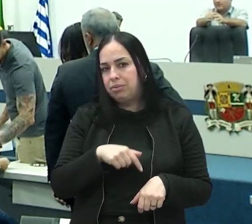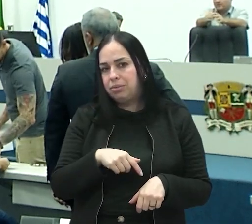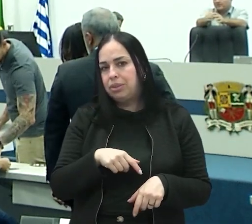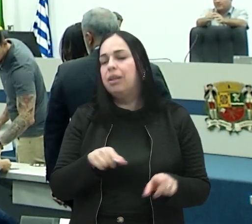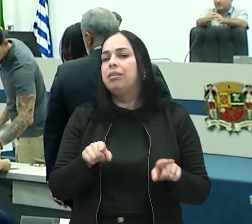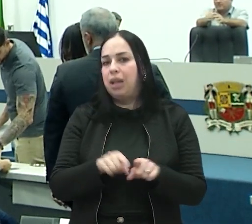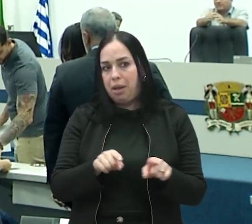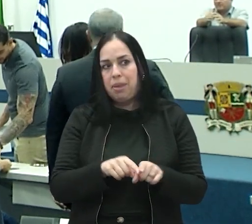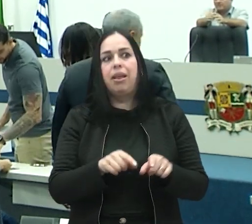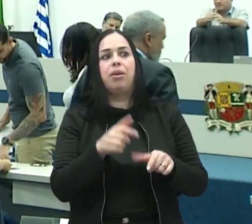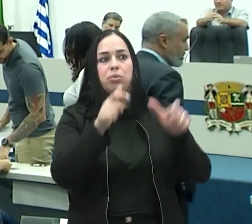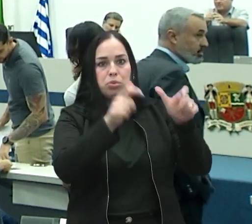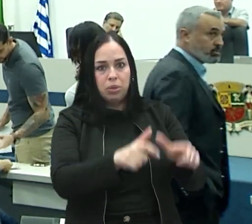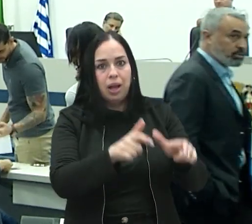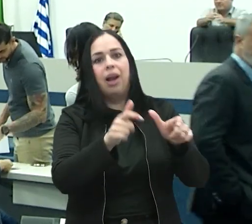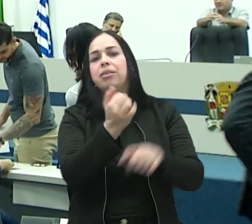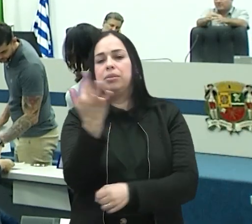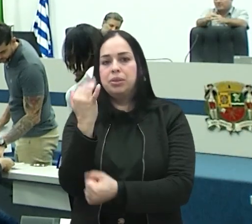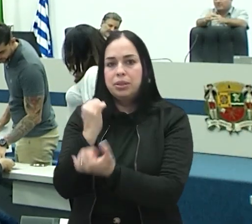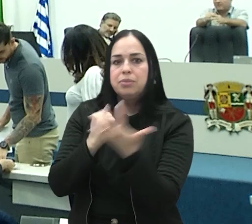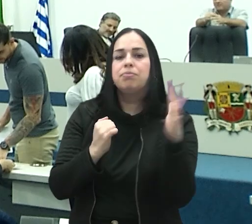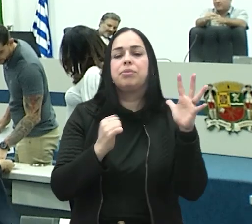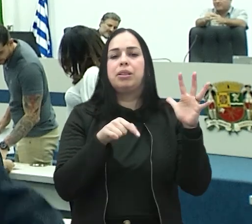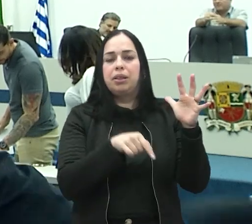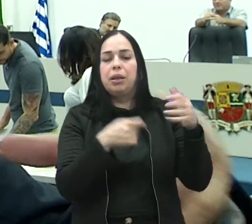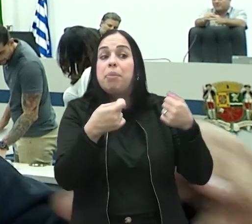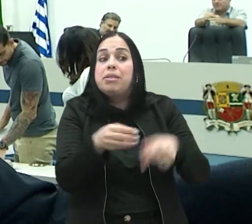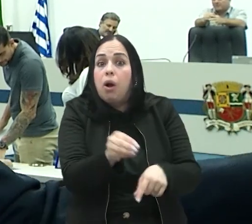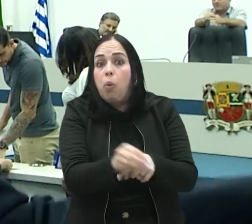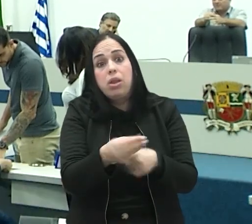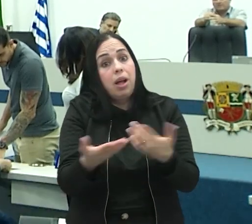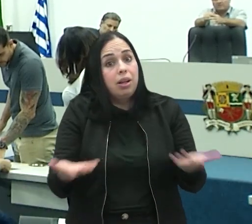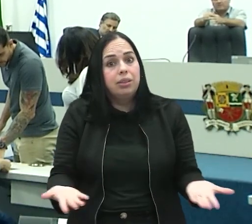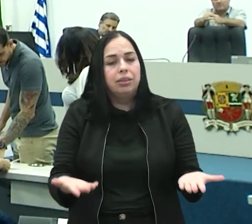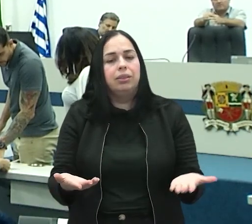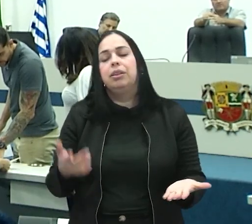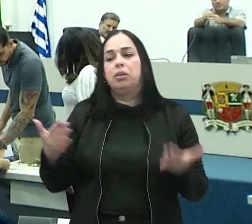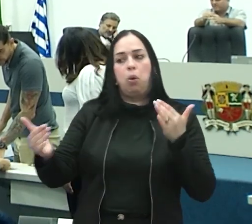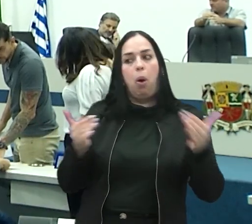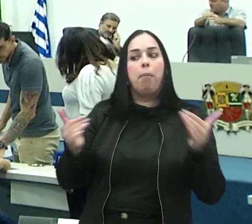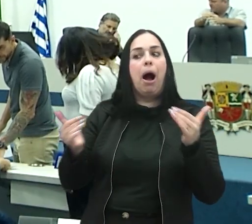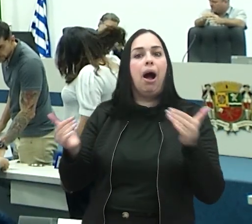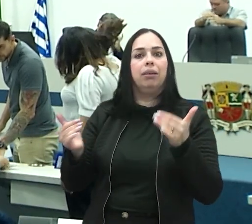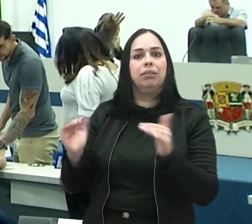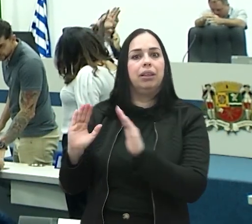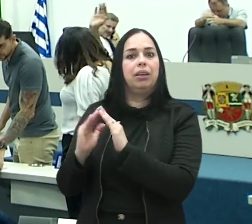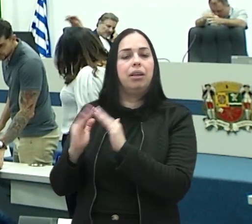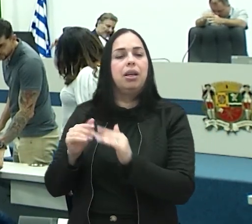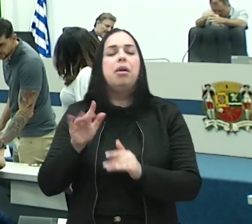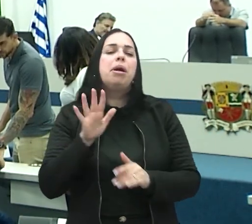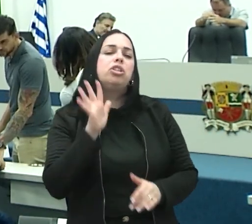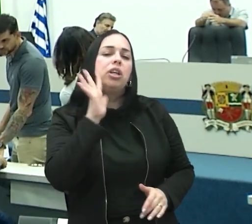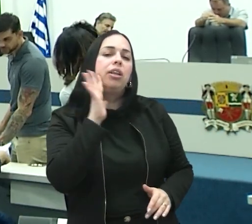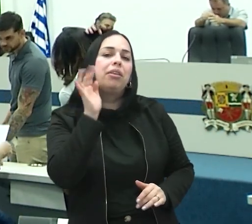recursos para aplicar, mas também tem áreas verdes, tem a Mata Atlântica, um retalho de Mata Atlântica aqui que precisa ser preservado. Pense nessa